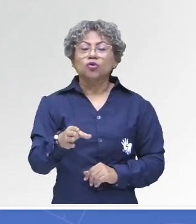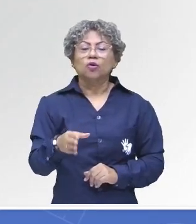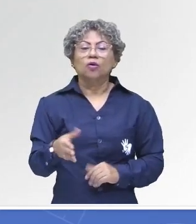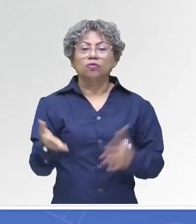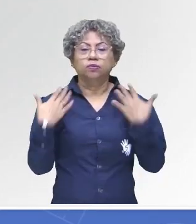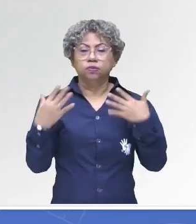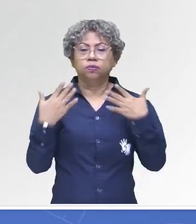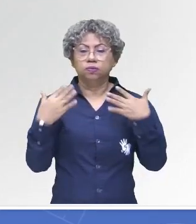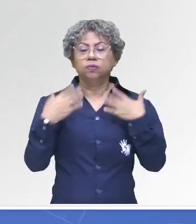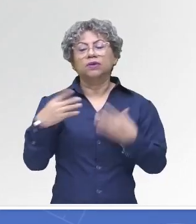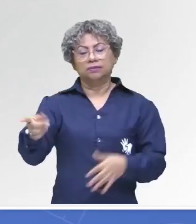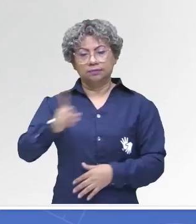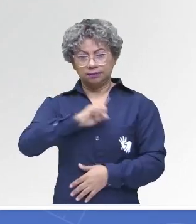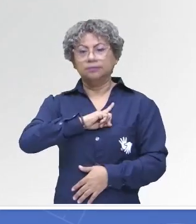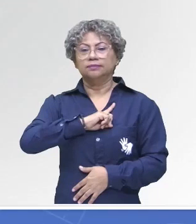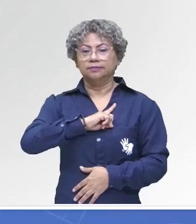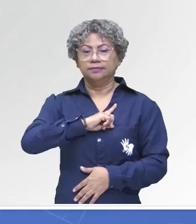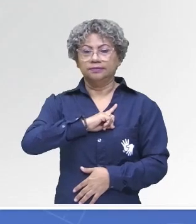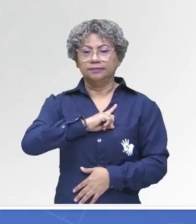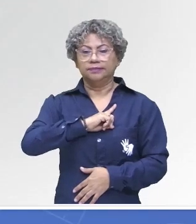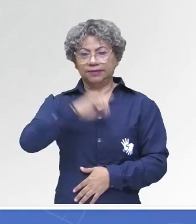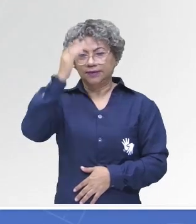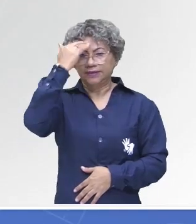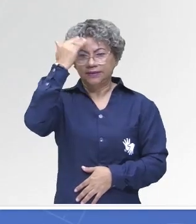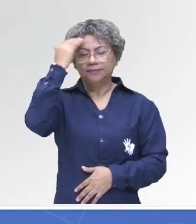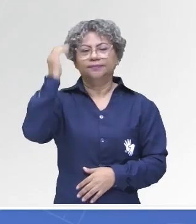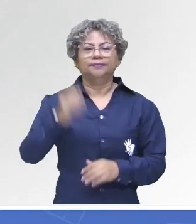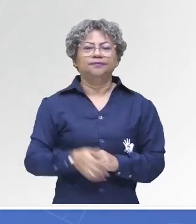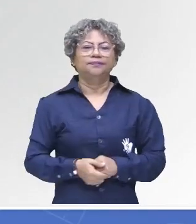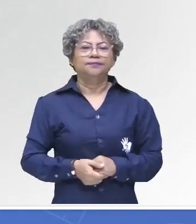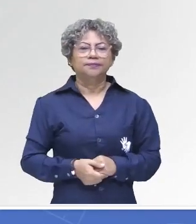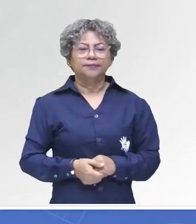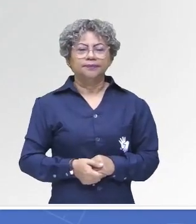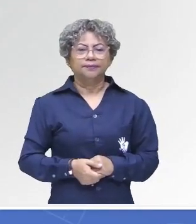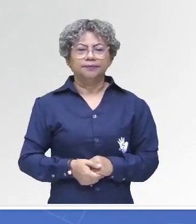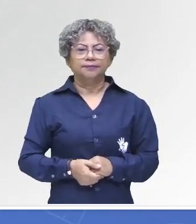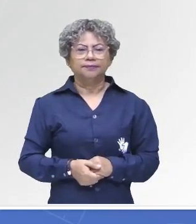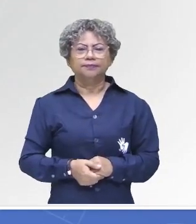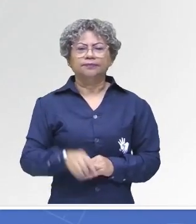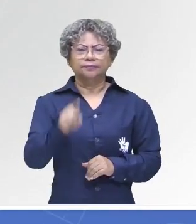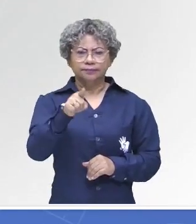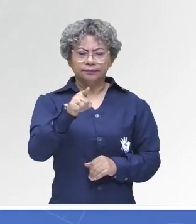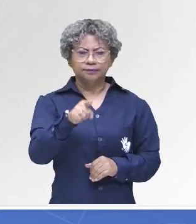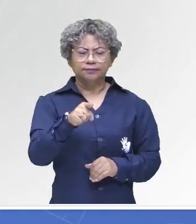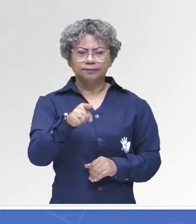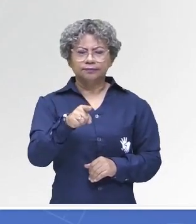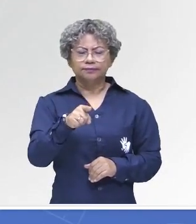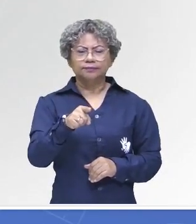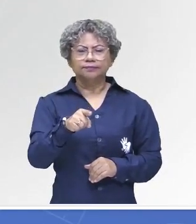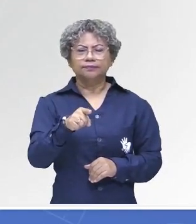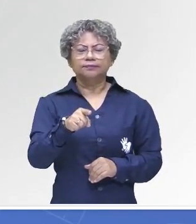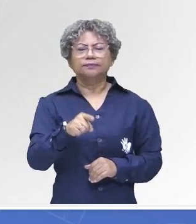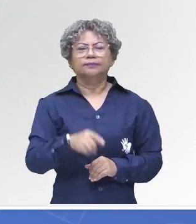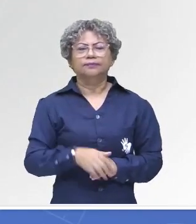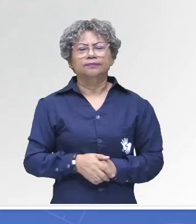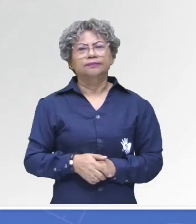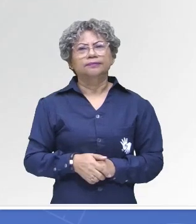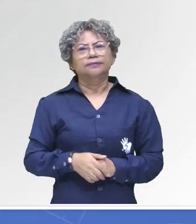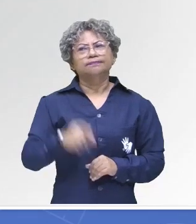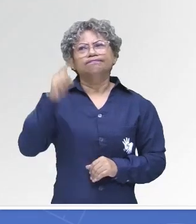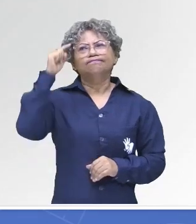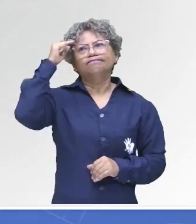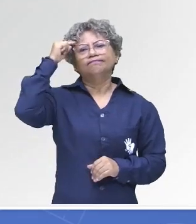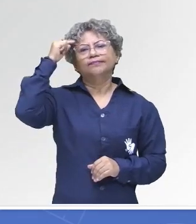temperatura para menor temperatura. Beleza? Outra coisa, olha. Você percebe que depois de um tempo, quando você segura